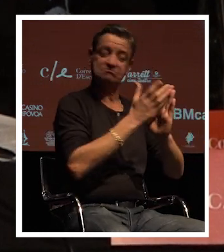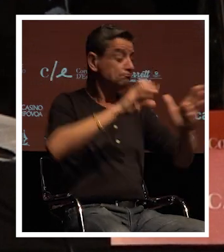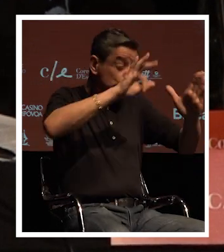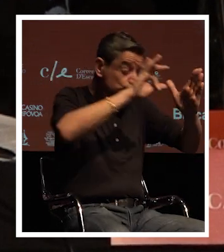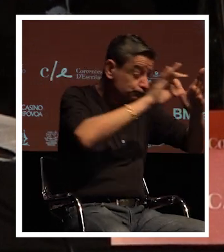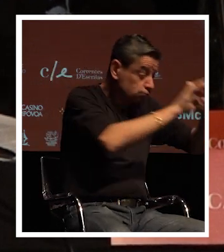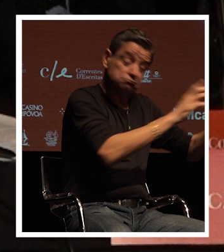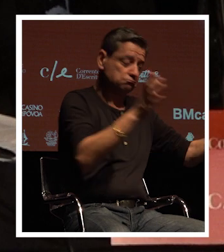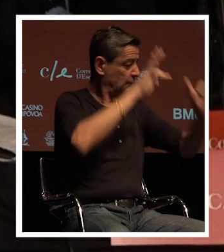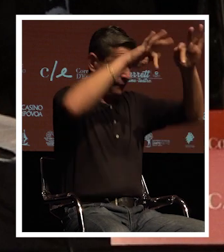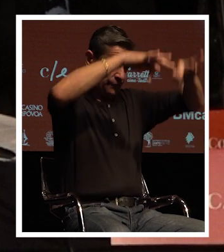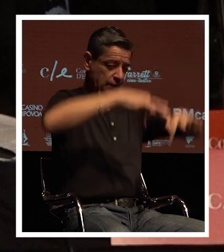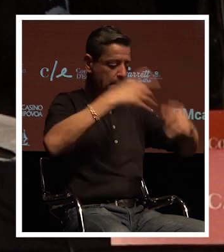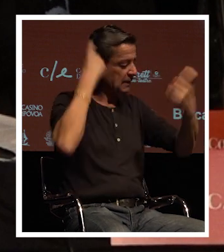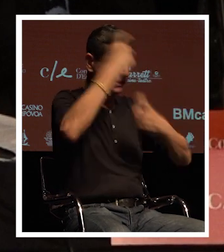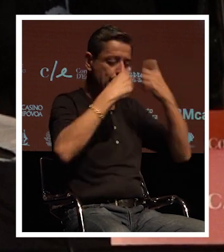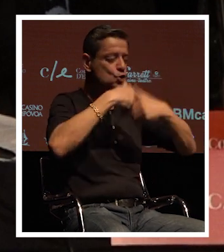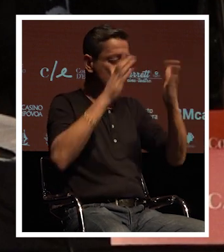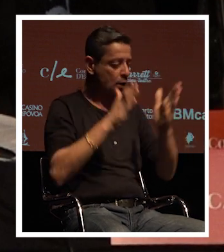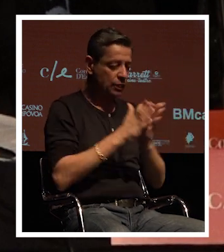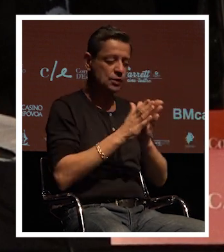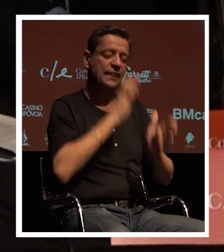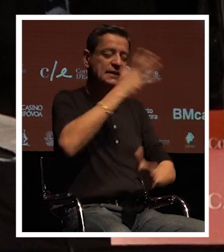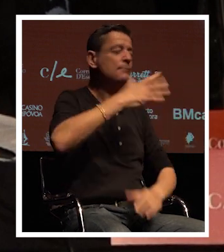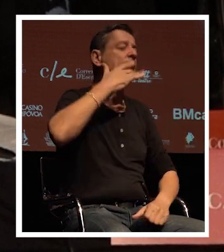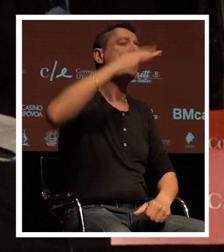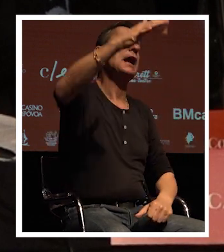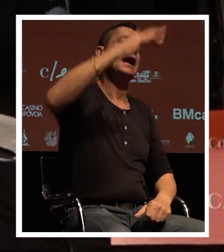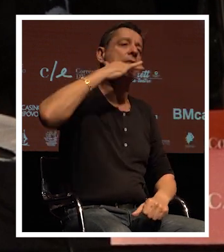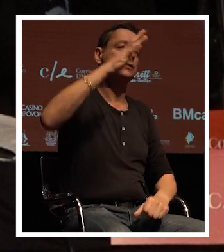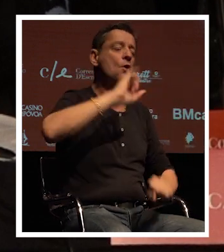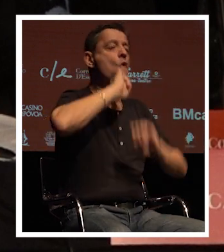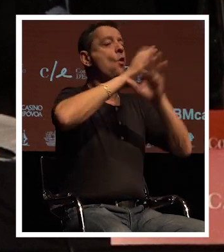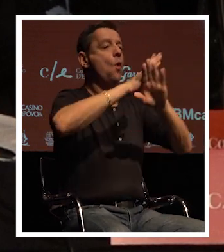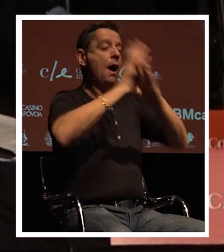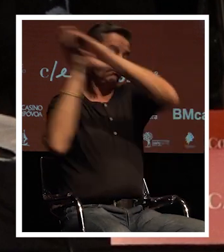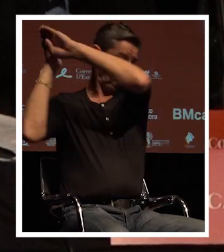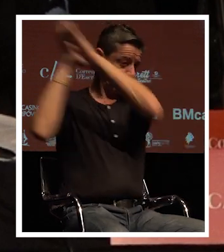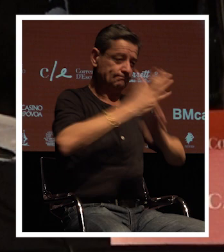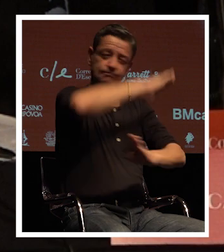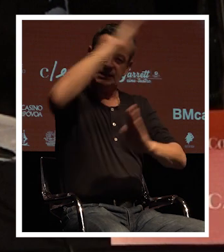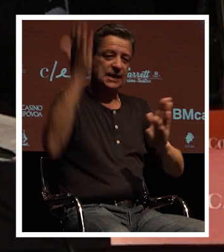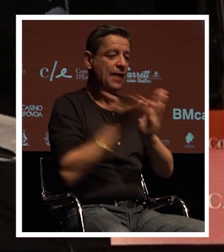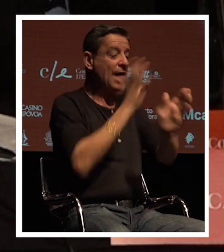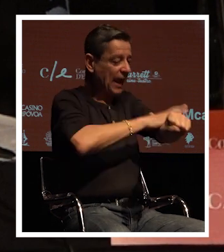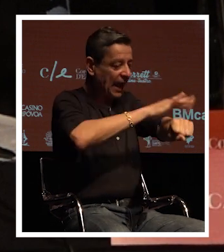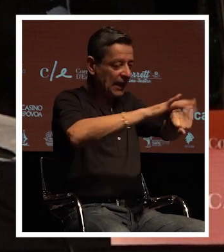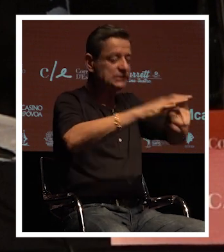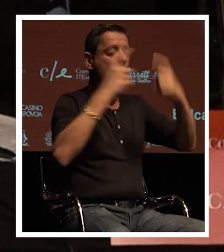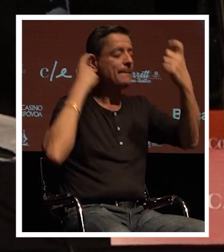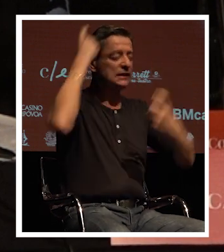pensamos todos e dissemos e cantamos não há Machado que corta Raí ao pensamento